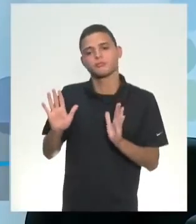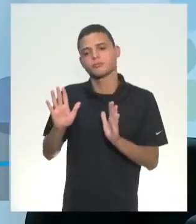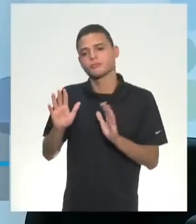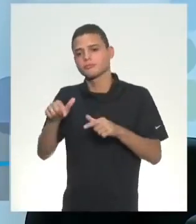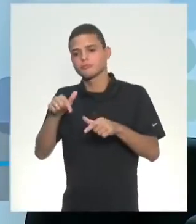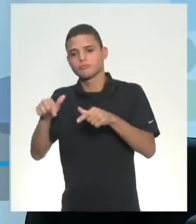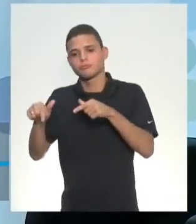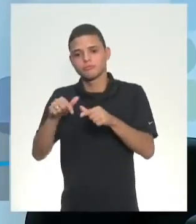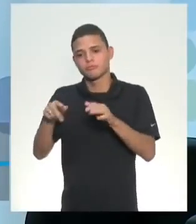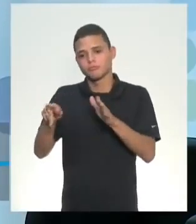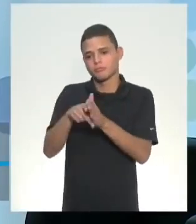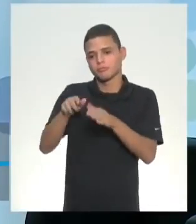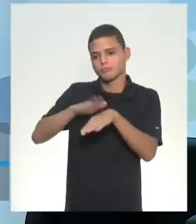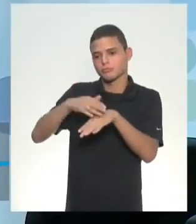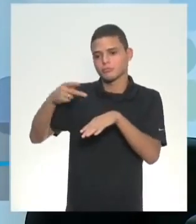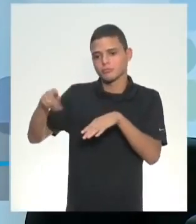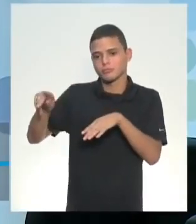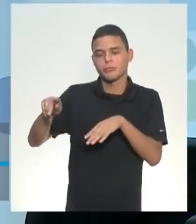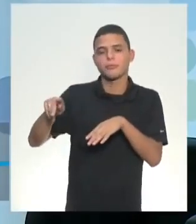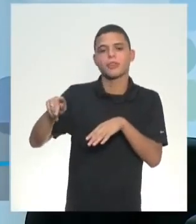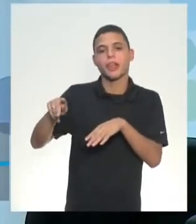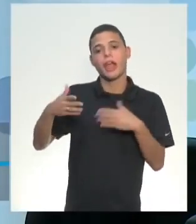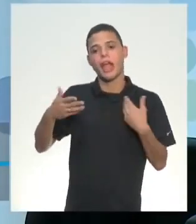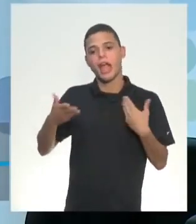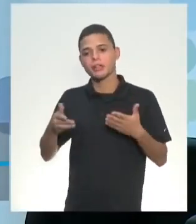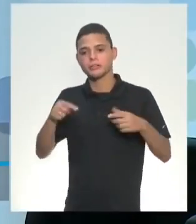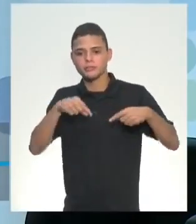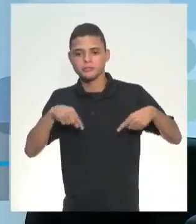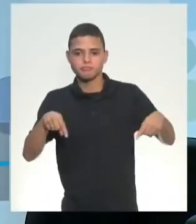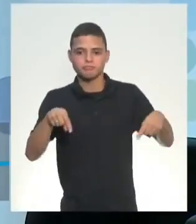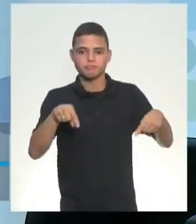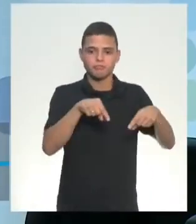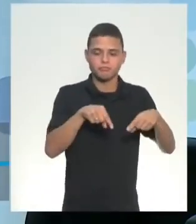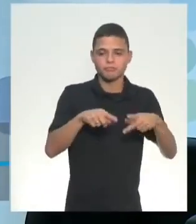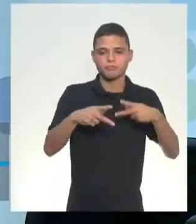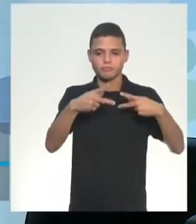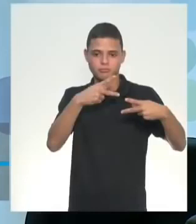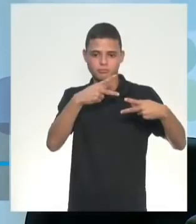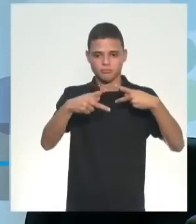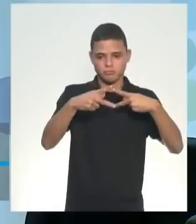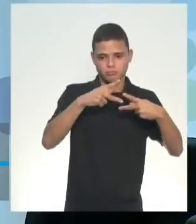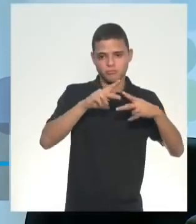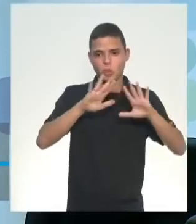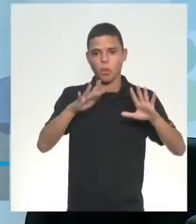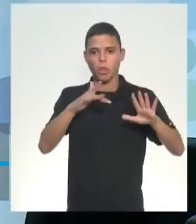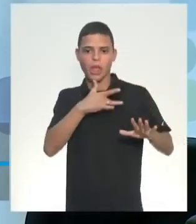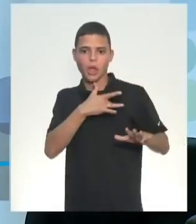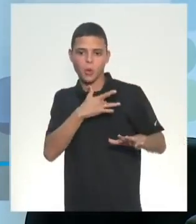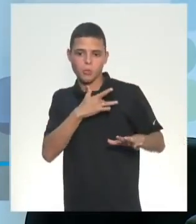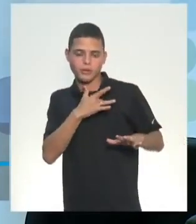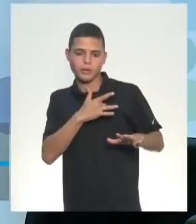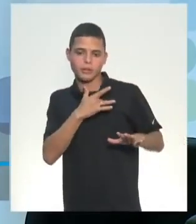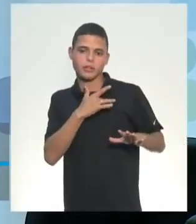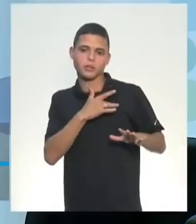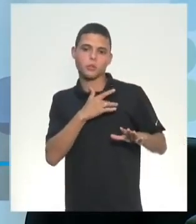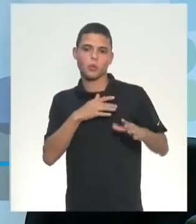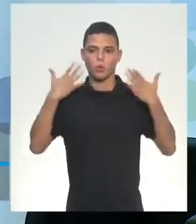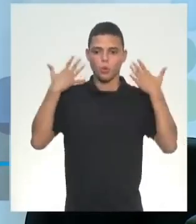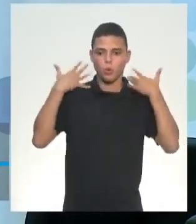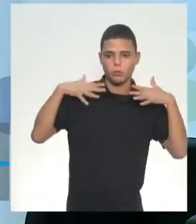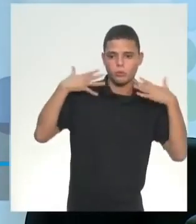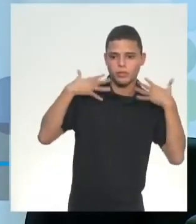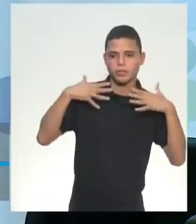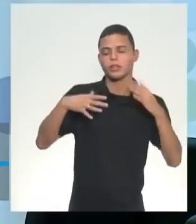texto completo, a obra completa. A gente só está fazendo um link com romantismo, realismo